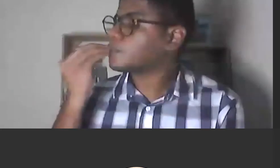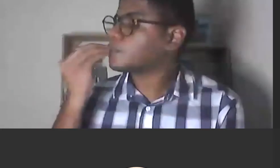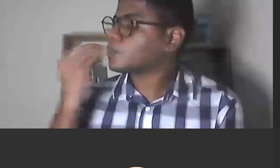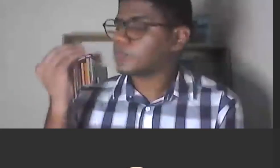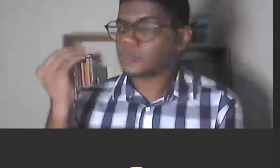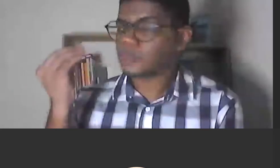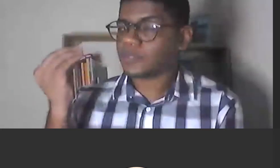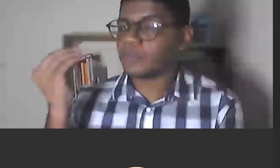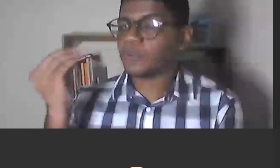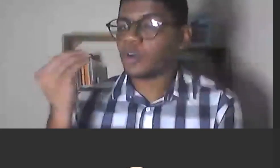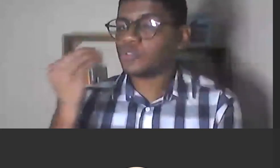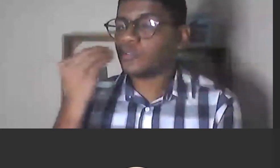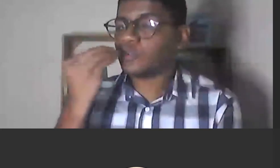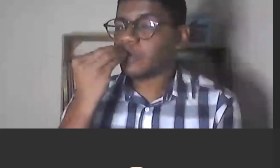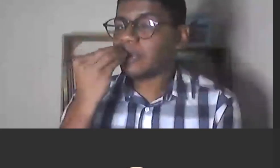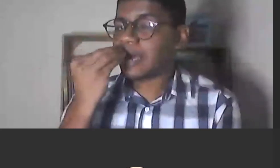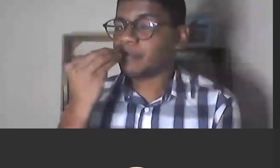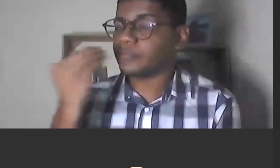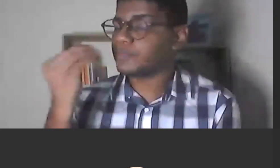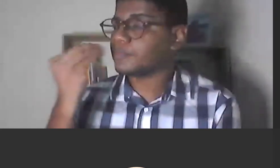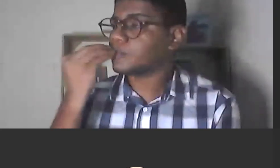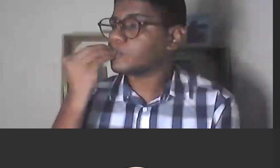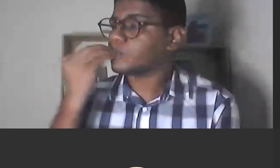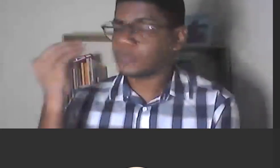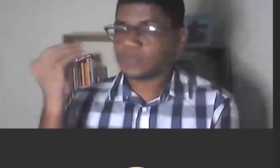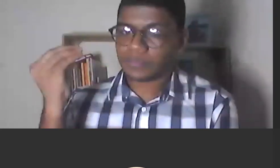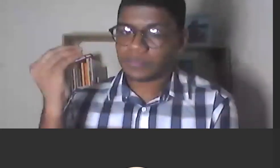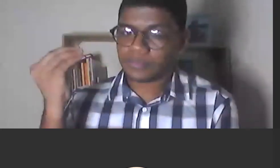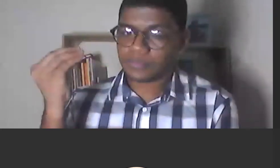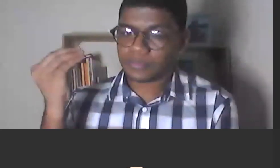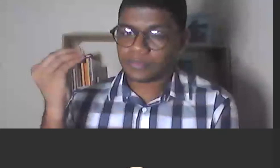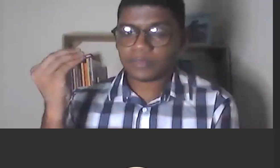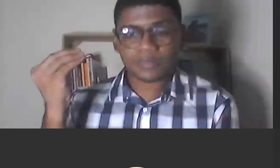ó. Eu encosto no meu lábio.